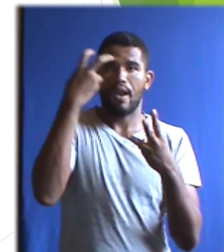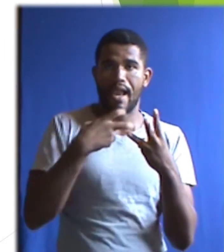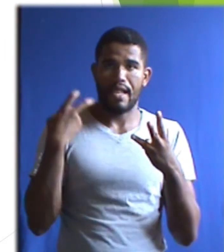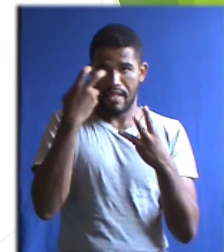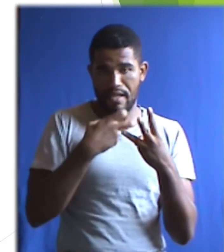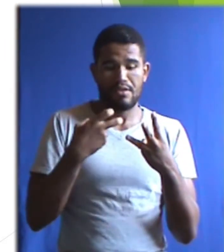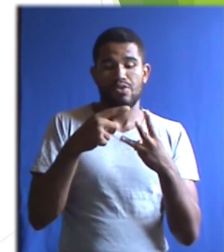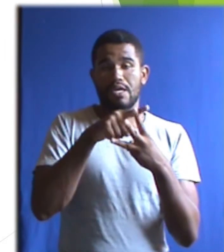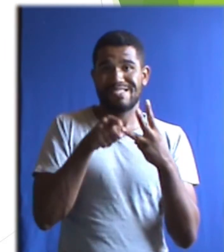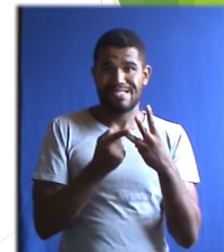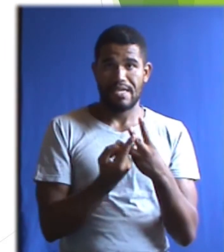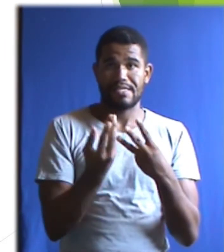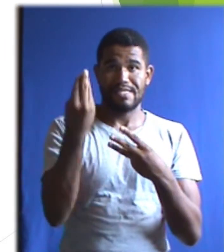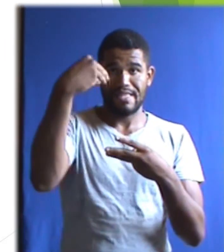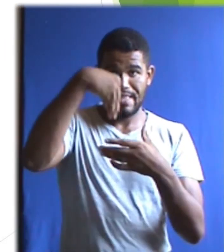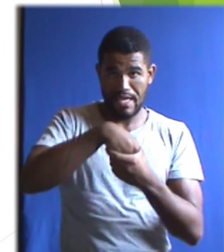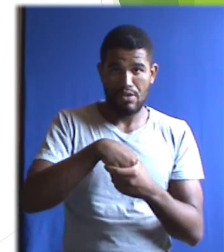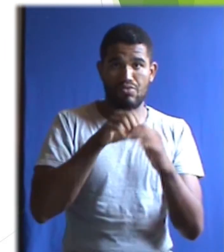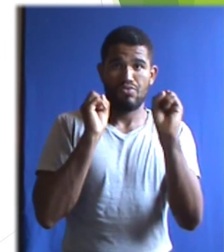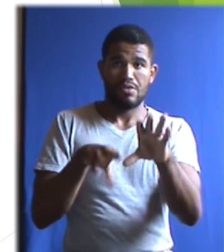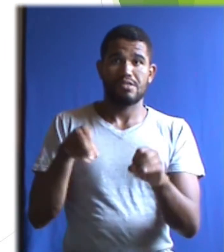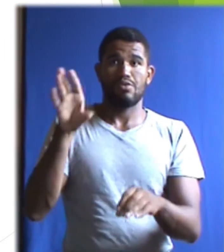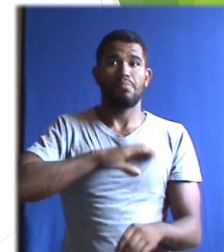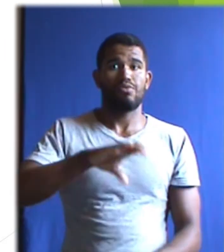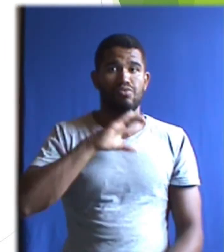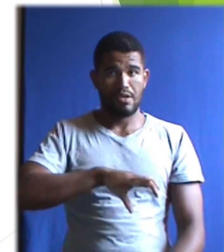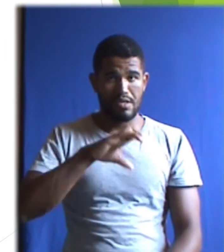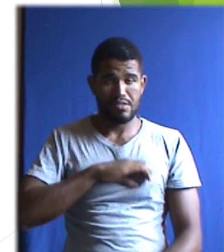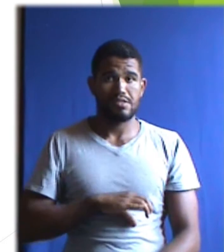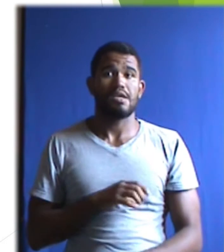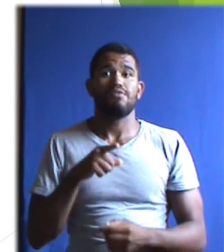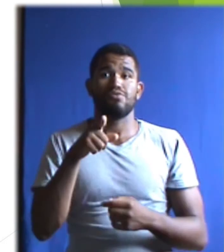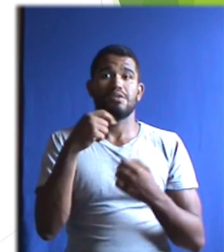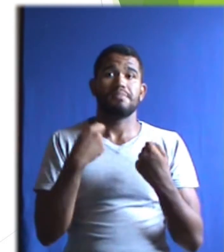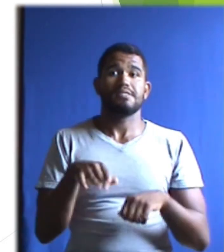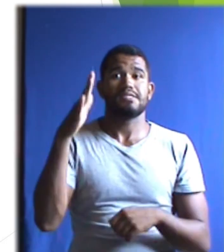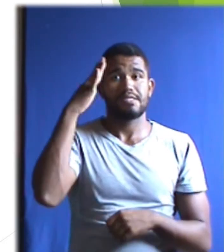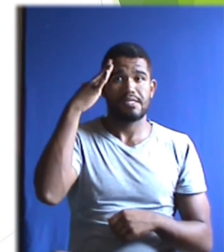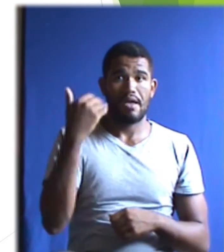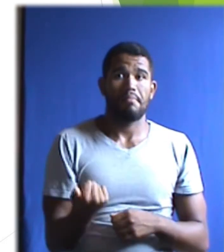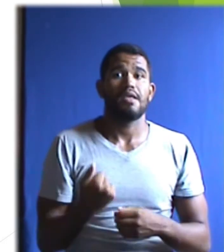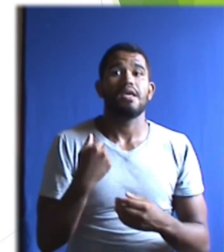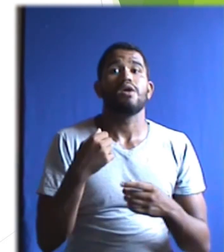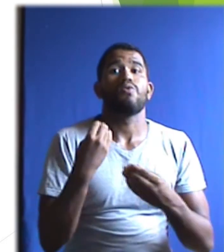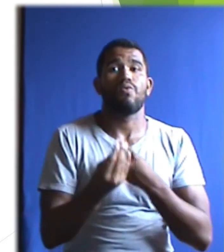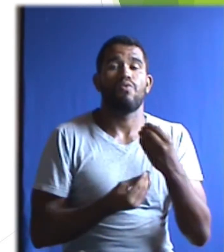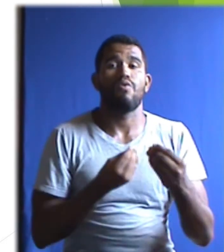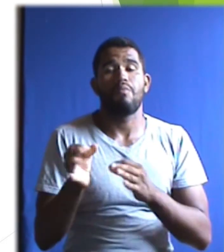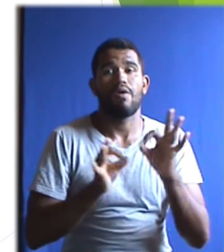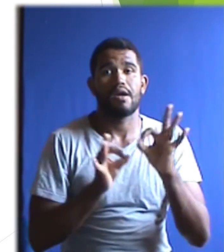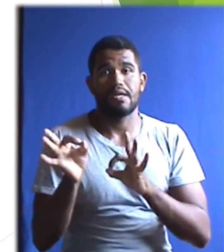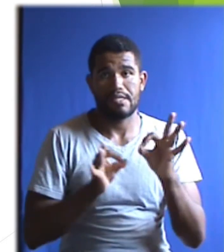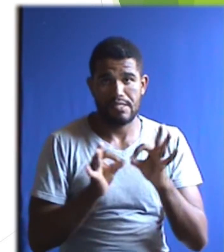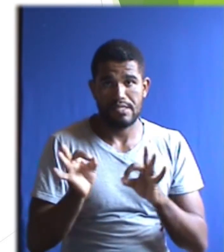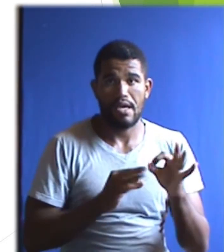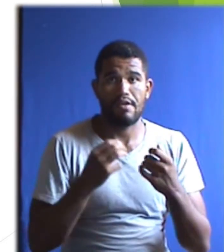a oralidade. Esses 3 itens, eles são muito importantes de serem dominados por você e você trabalhar a